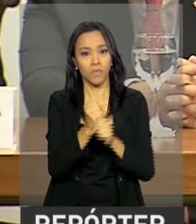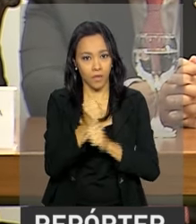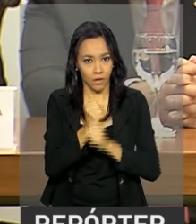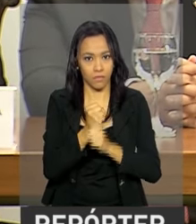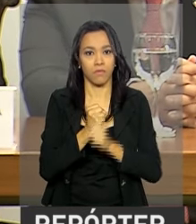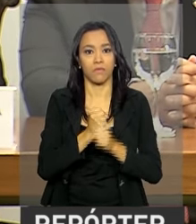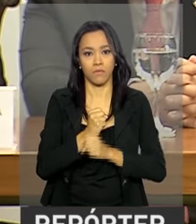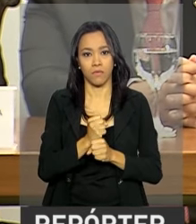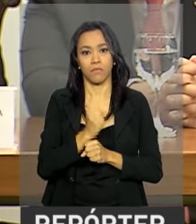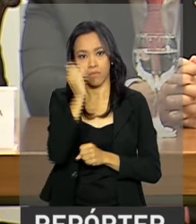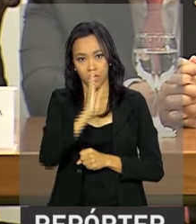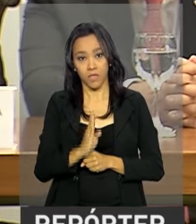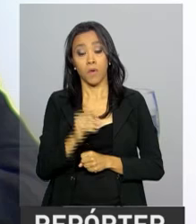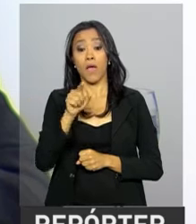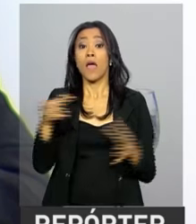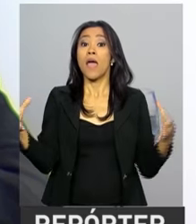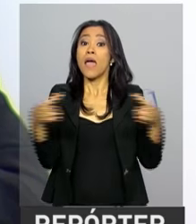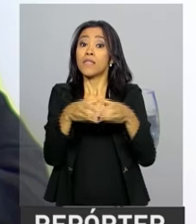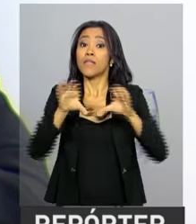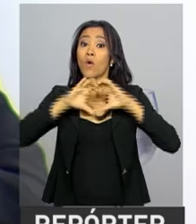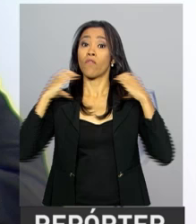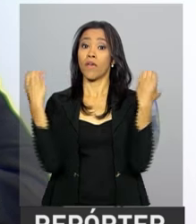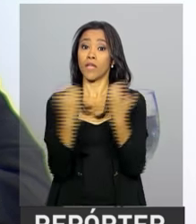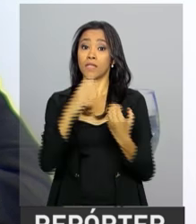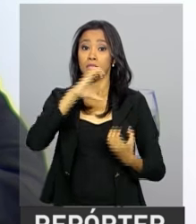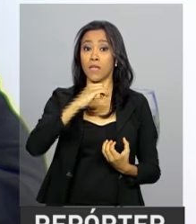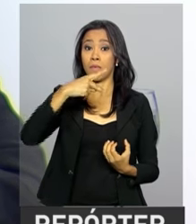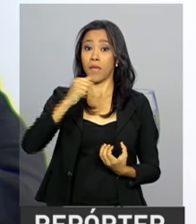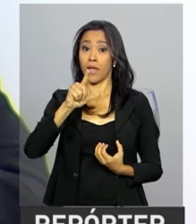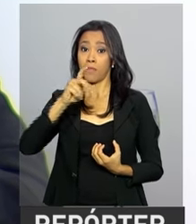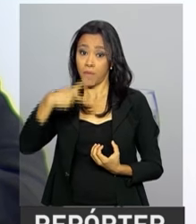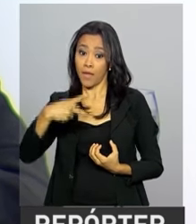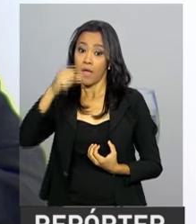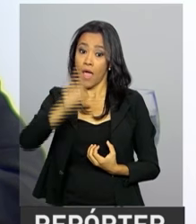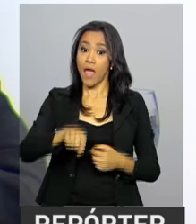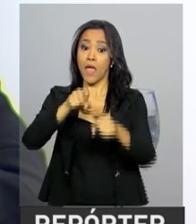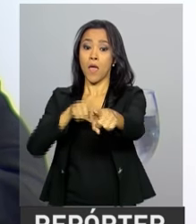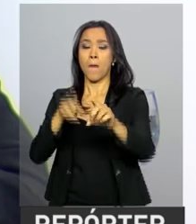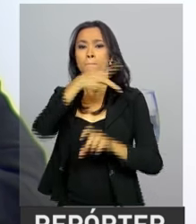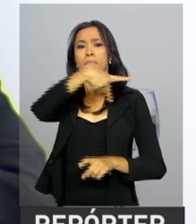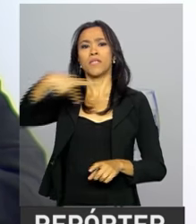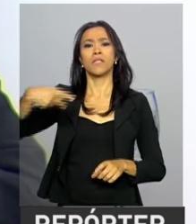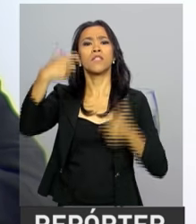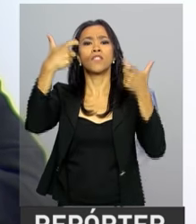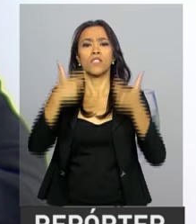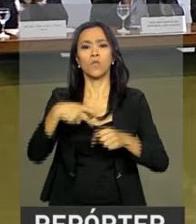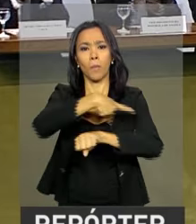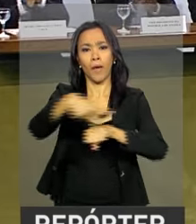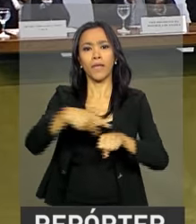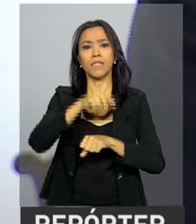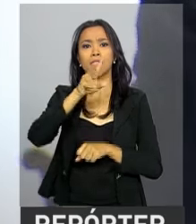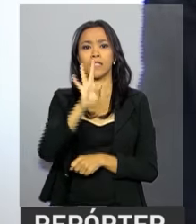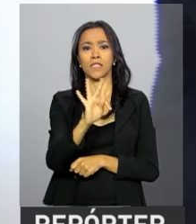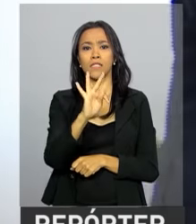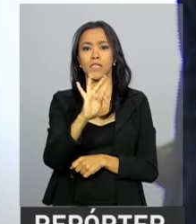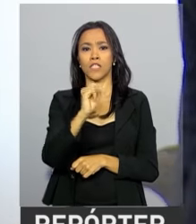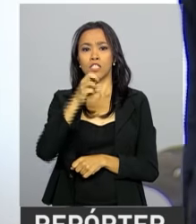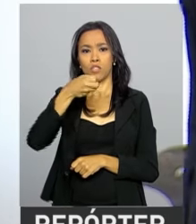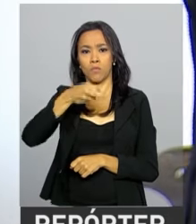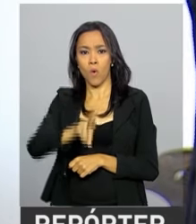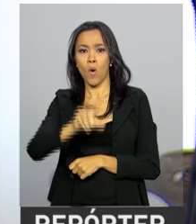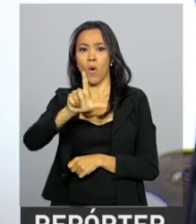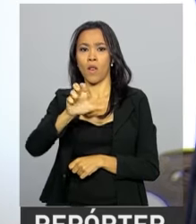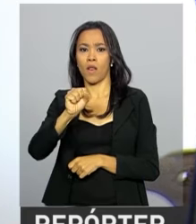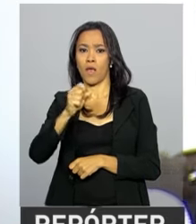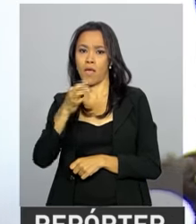A presidência da CPLP foi transmitida a Michel Temer pelo presidente do Timor-Leste, Tawar Matan Ruak. O Brasil deve